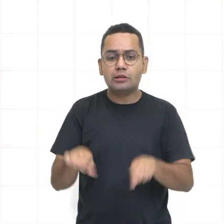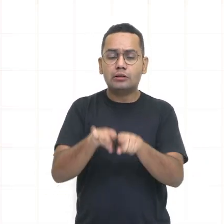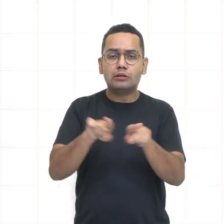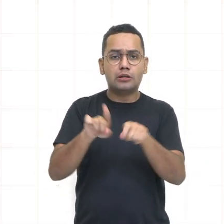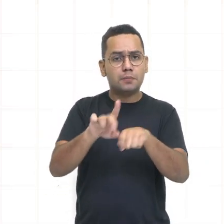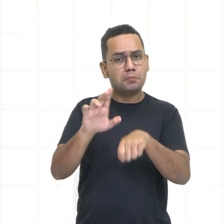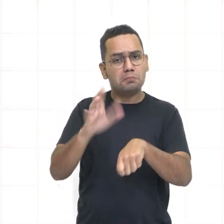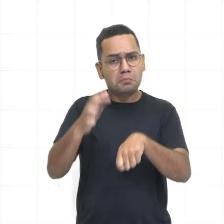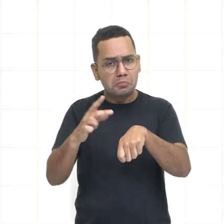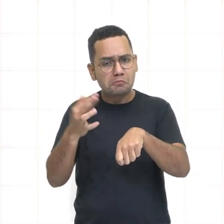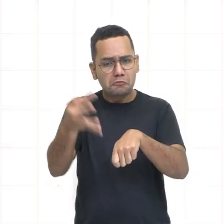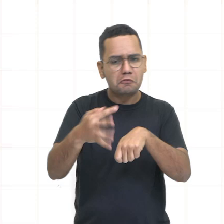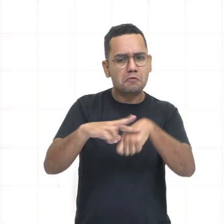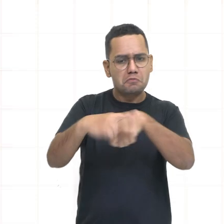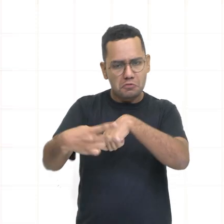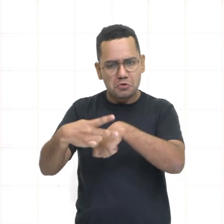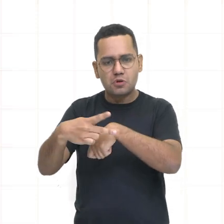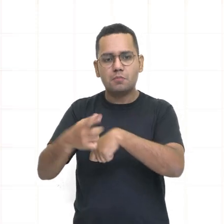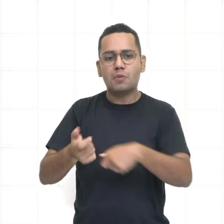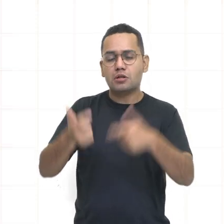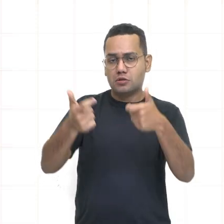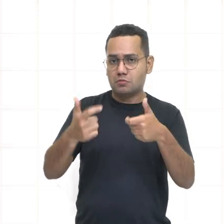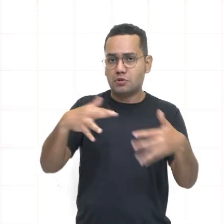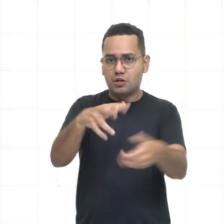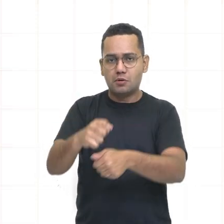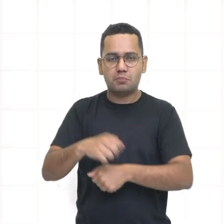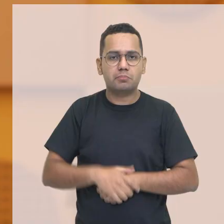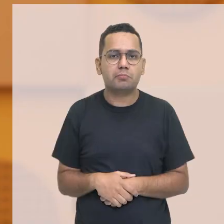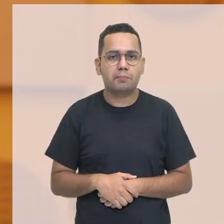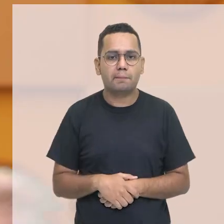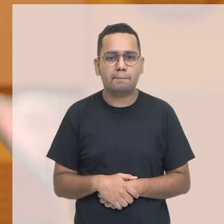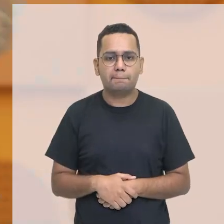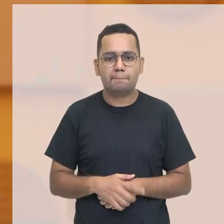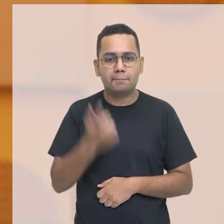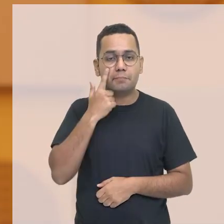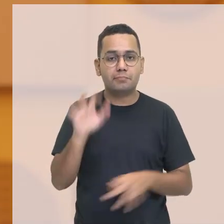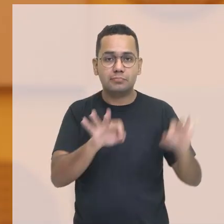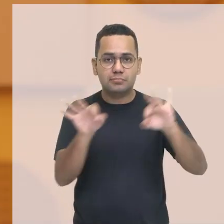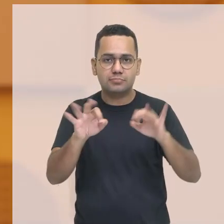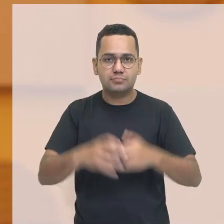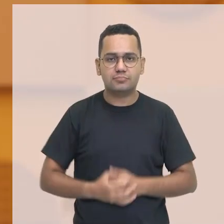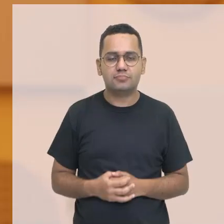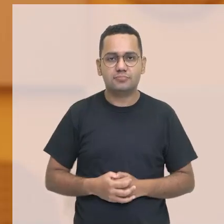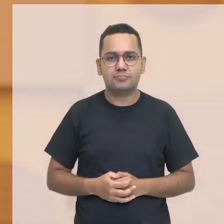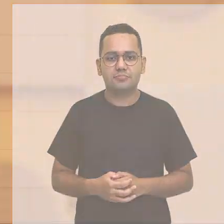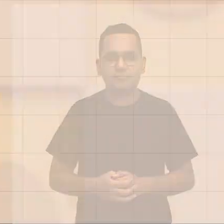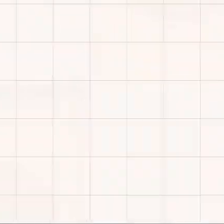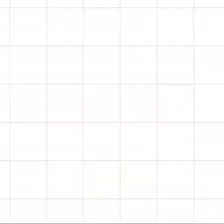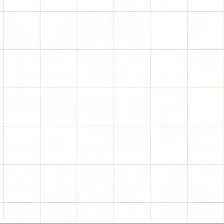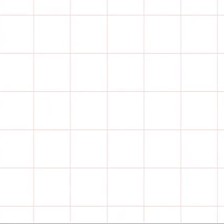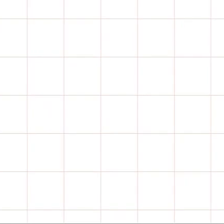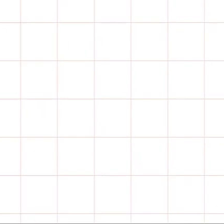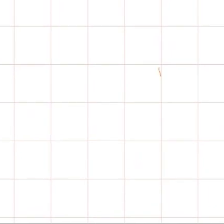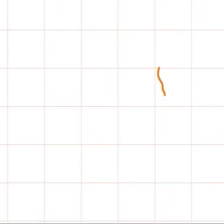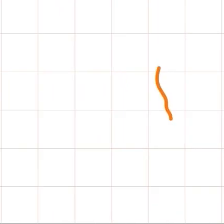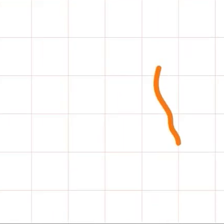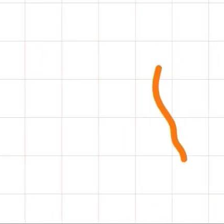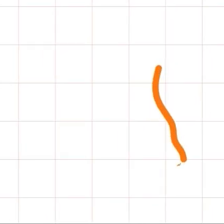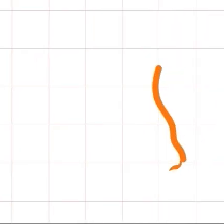as consequências da Segunda Guerra Mundial. Vamos à nossa aula?